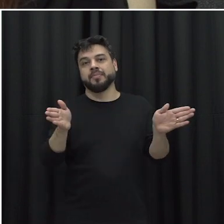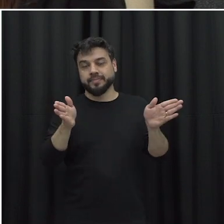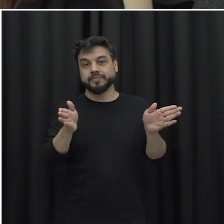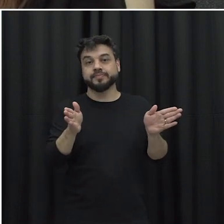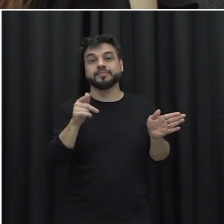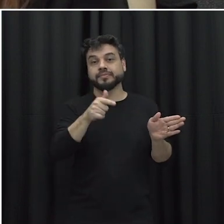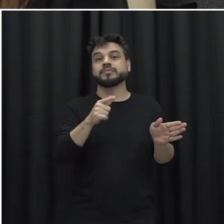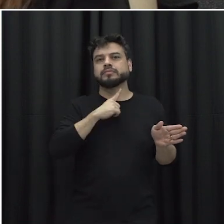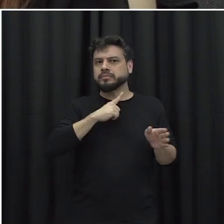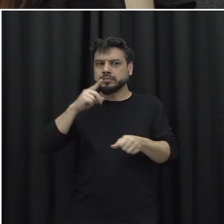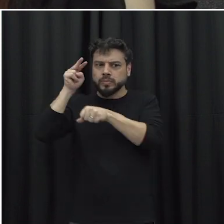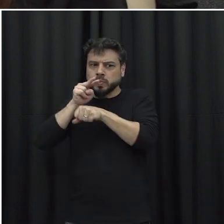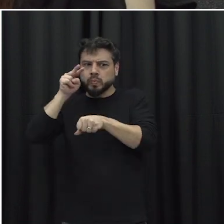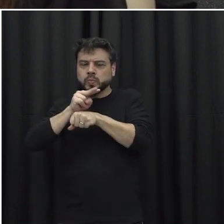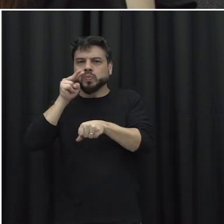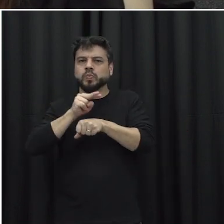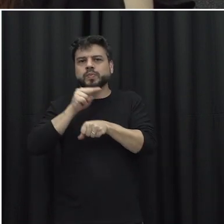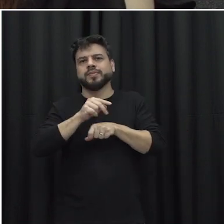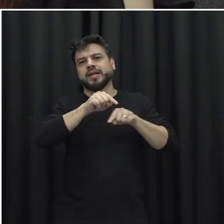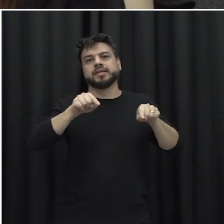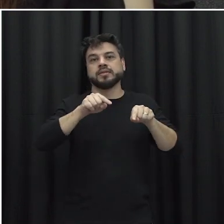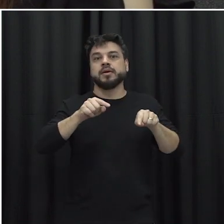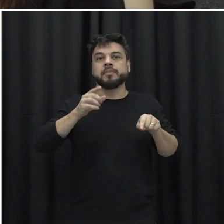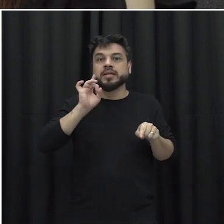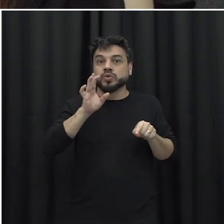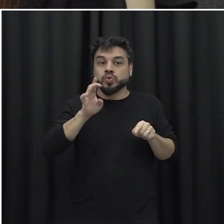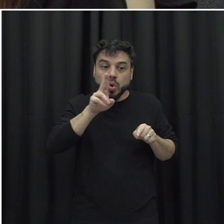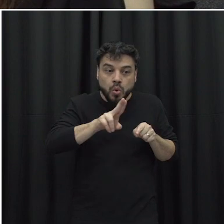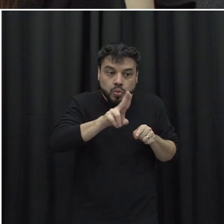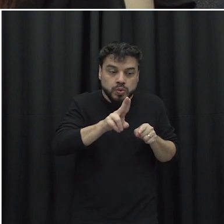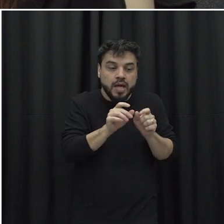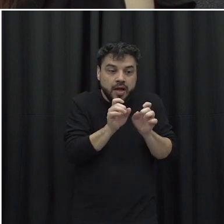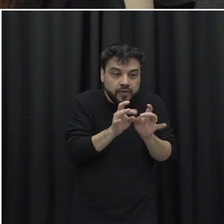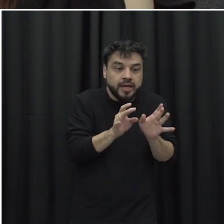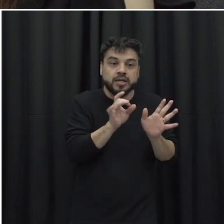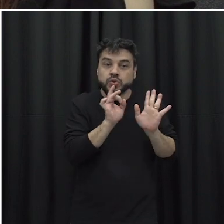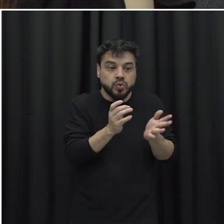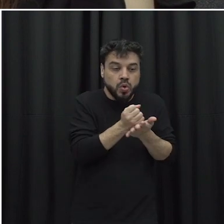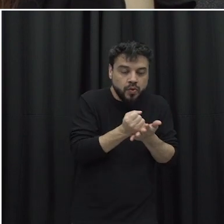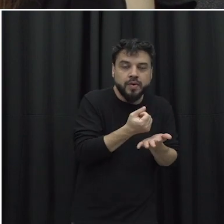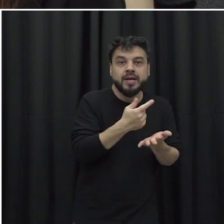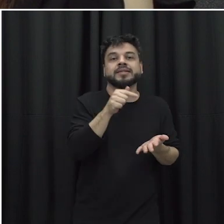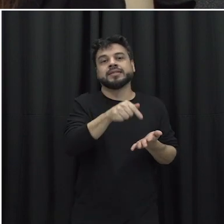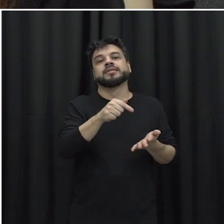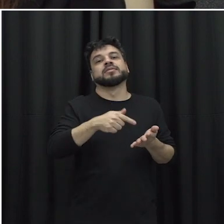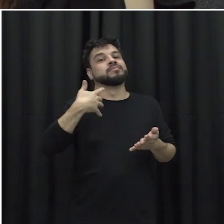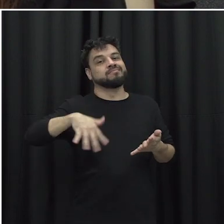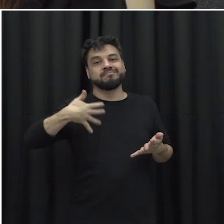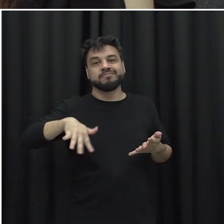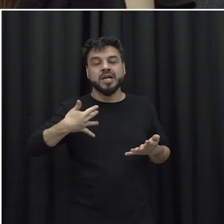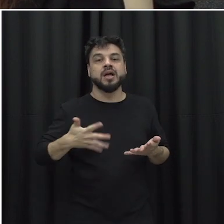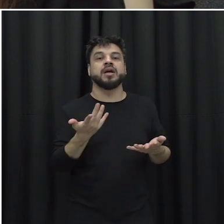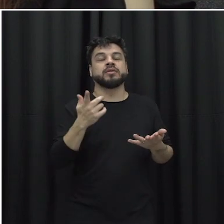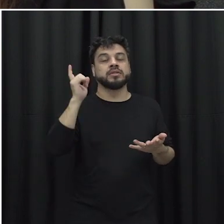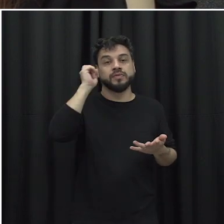deles até para só utilizar e só ter eles à venda na farmácia, o que encarece muito o custo e aumenta muito o faturamento da